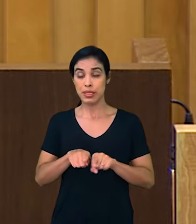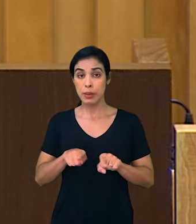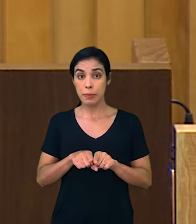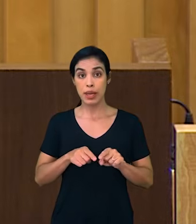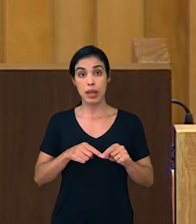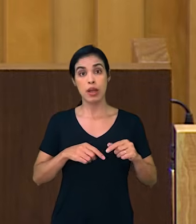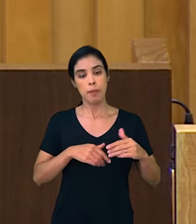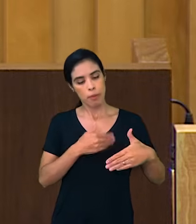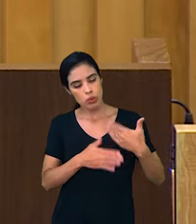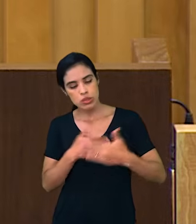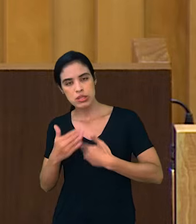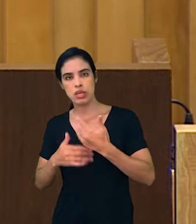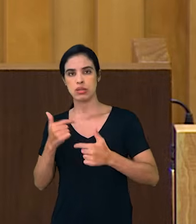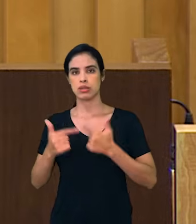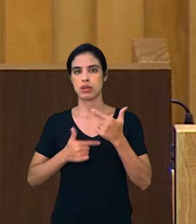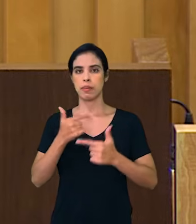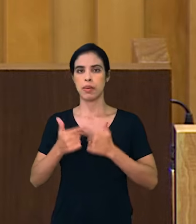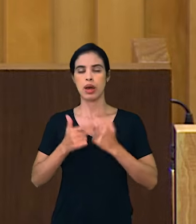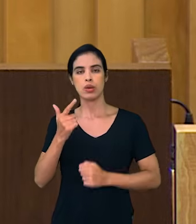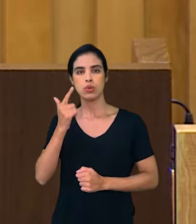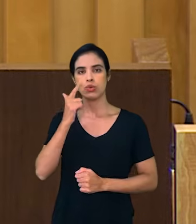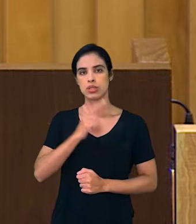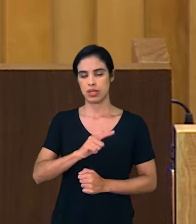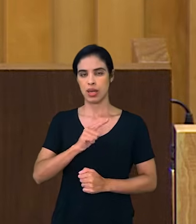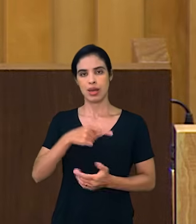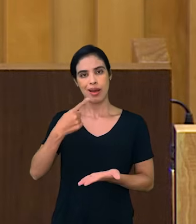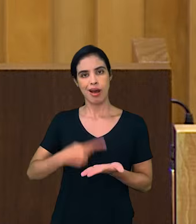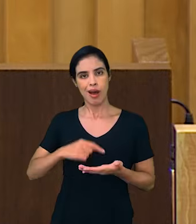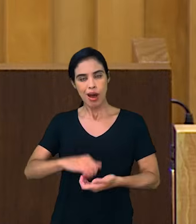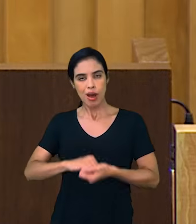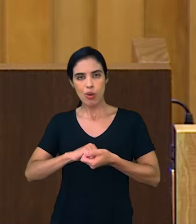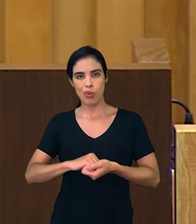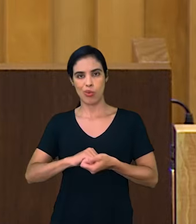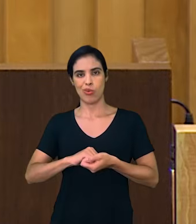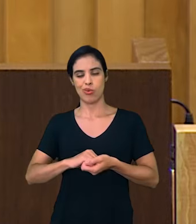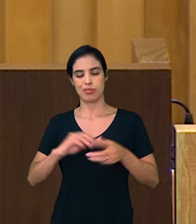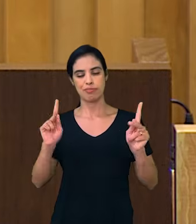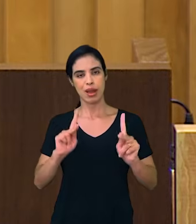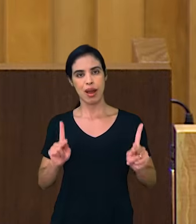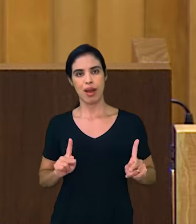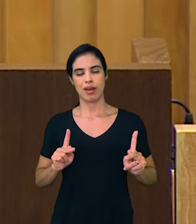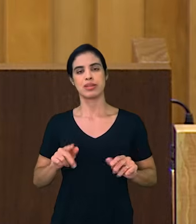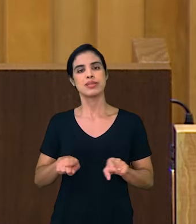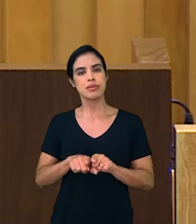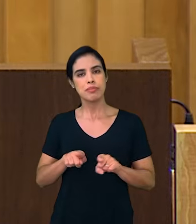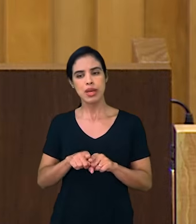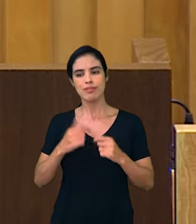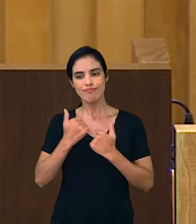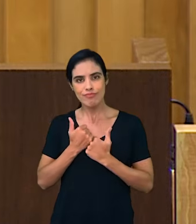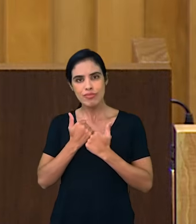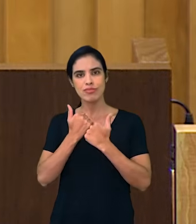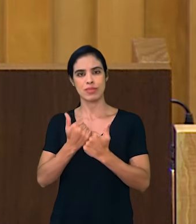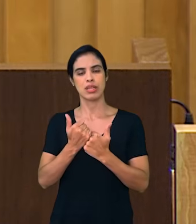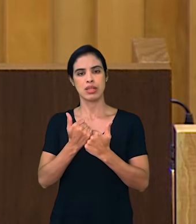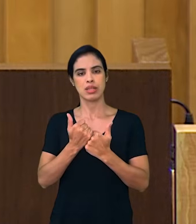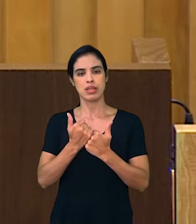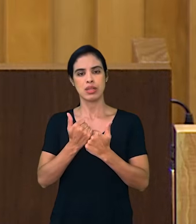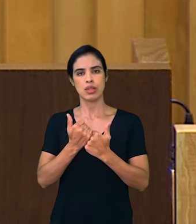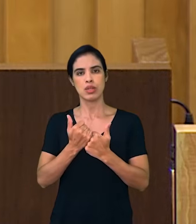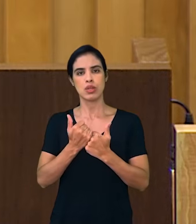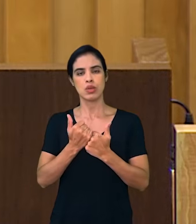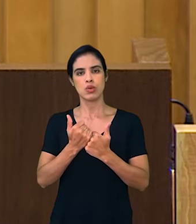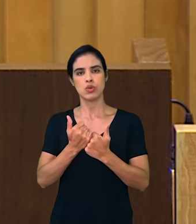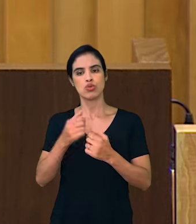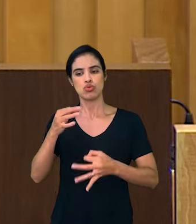aprimorar fluxos de trabalho, incentivar soluções consensuais e fortalecer instrumentos que ampliem a previsibilidade e a coerência